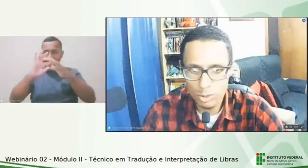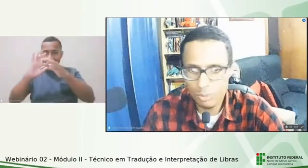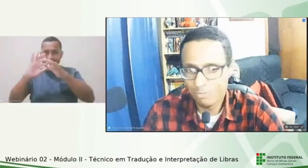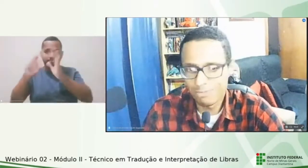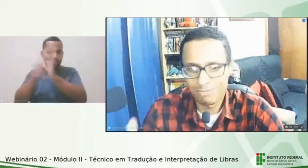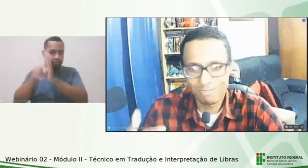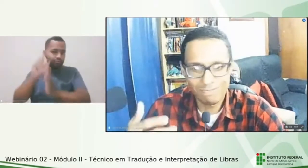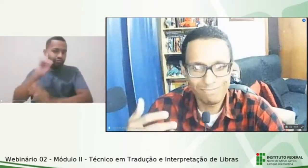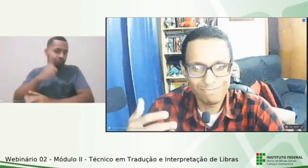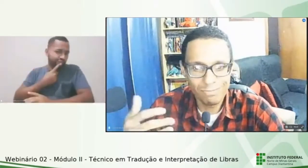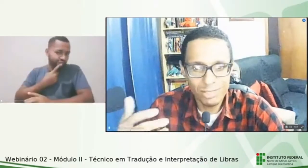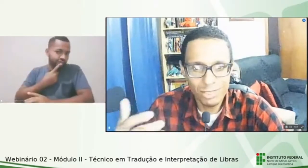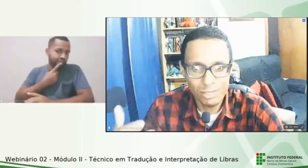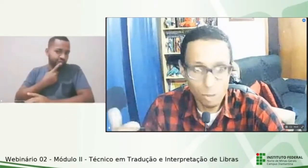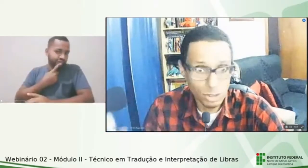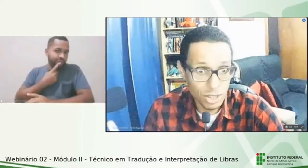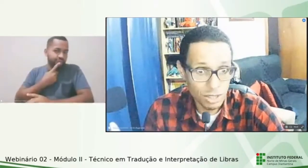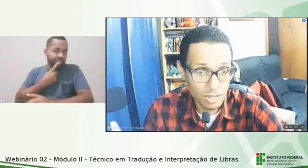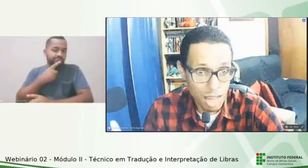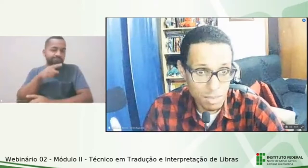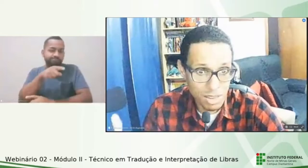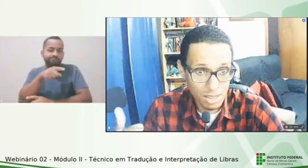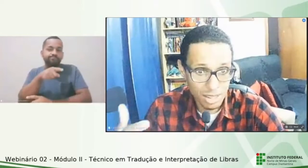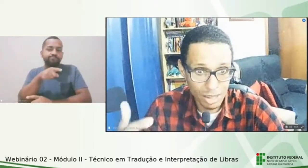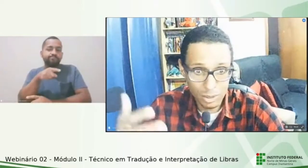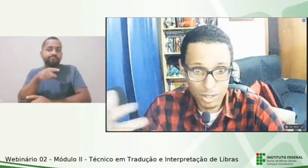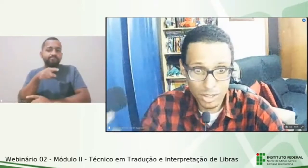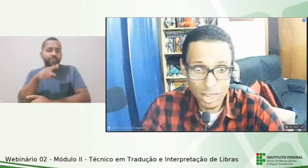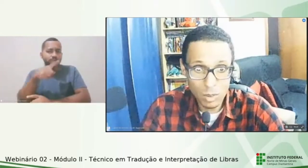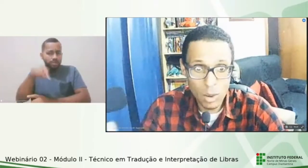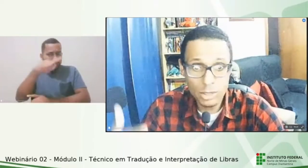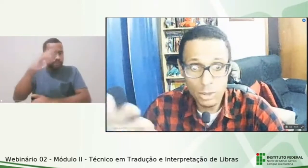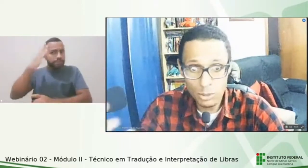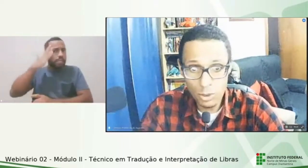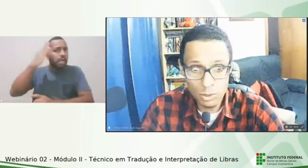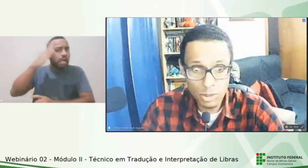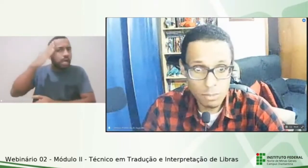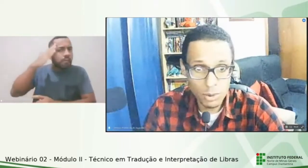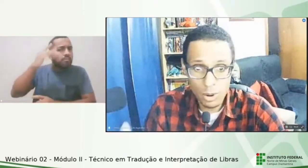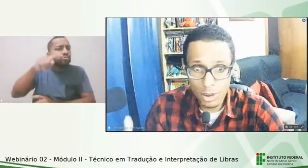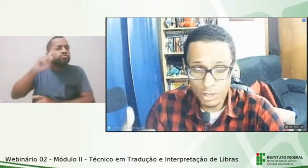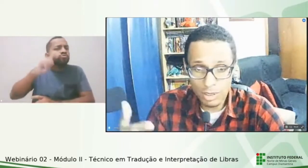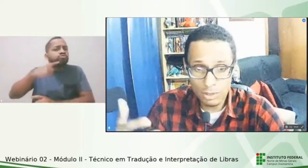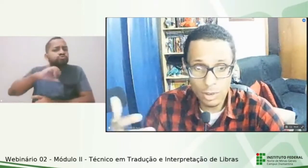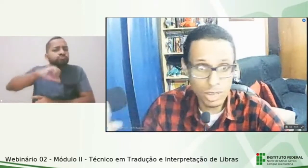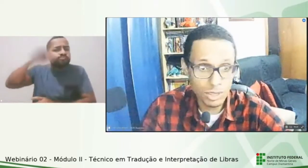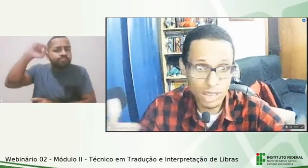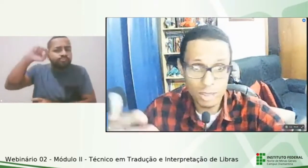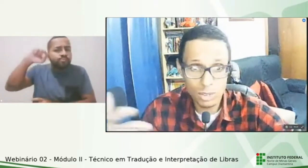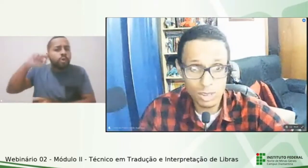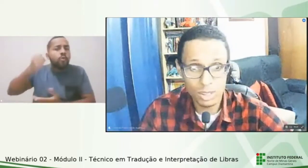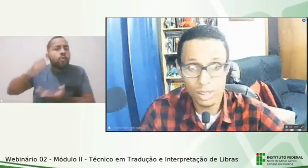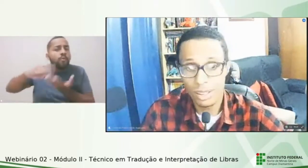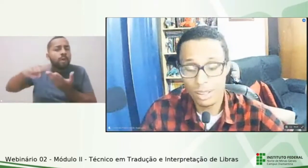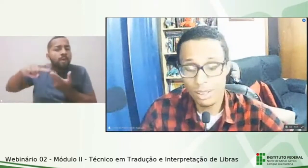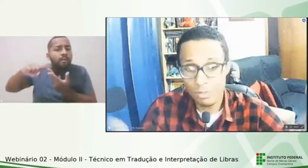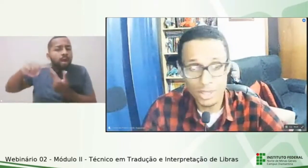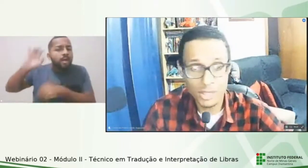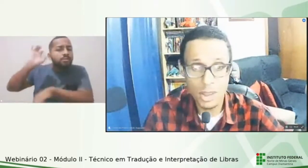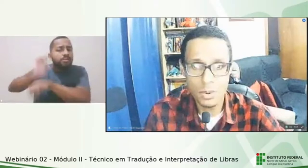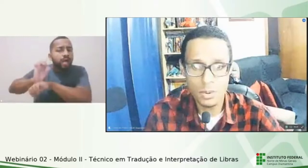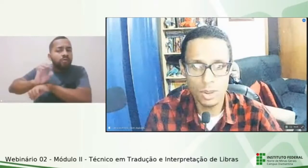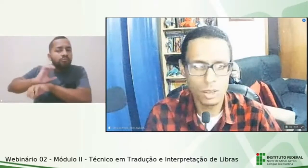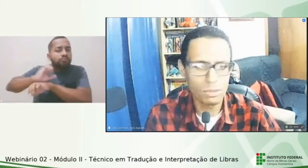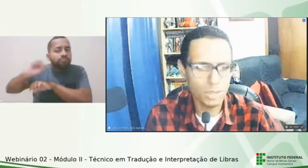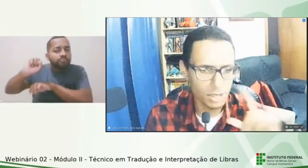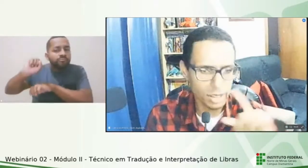surdos, você já sabe que está acontecendo, quais surdos foram os campeões, que estado que